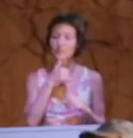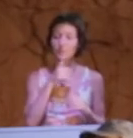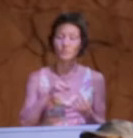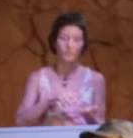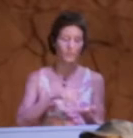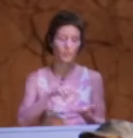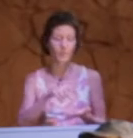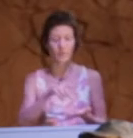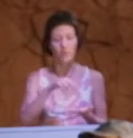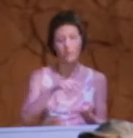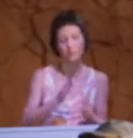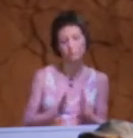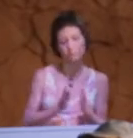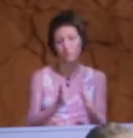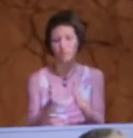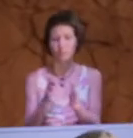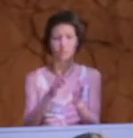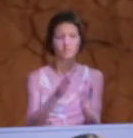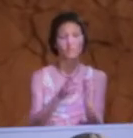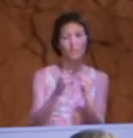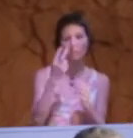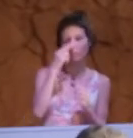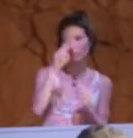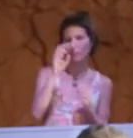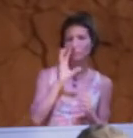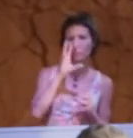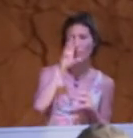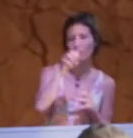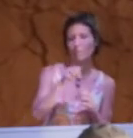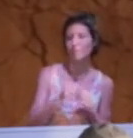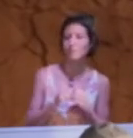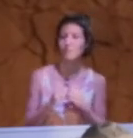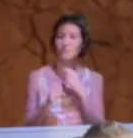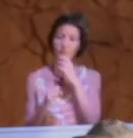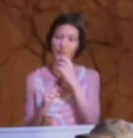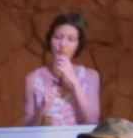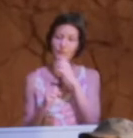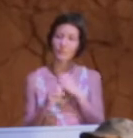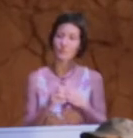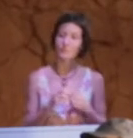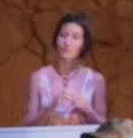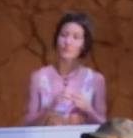quente, lá se vem a onça. E ele não tem como correr, coitado. E aí a onça enxerga ele.